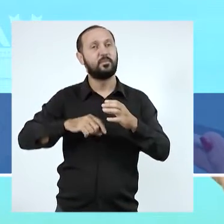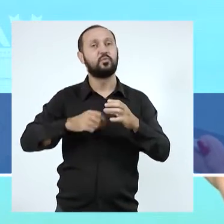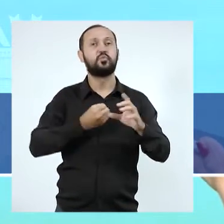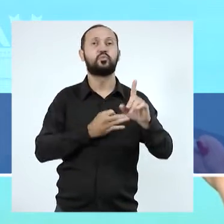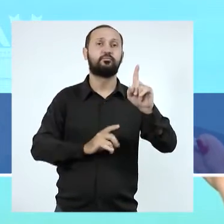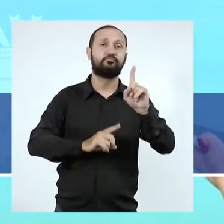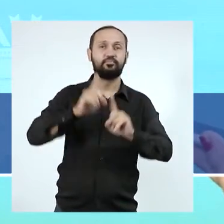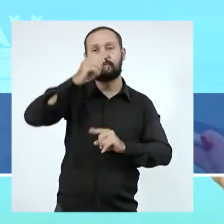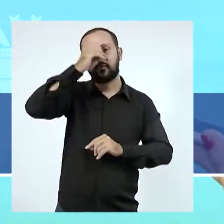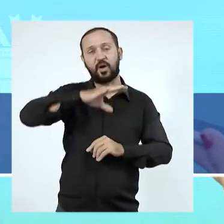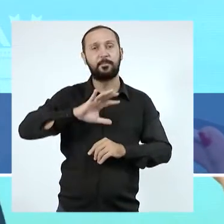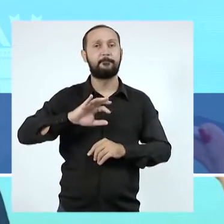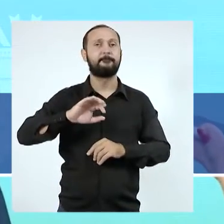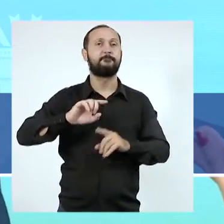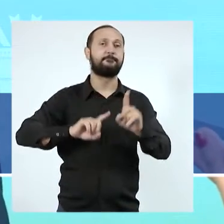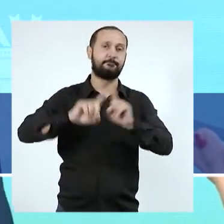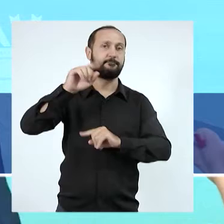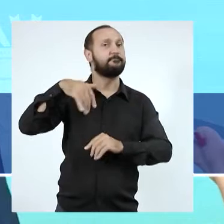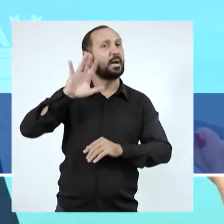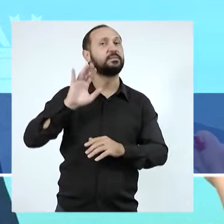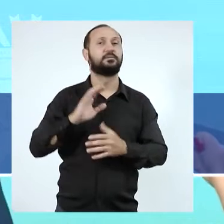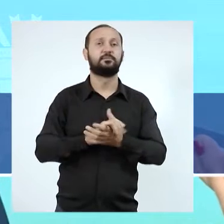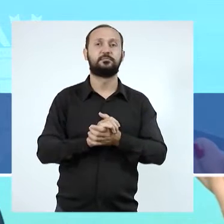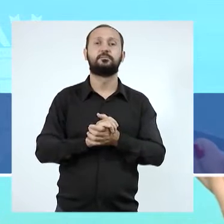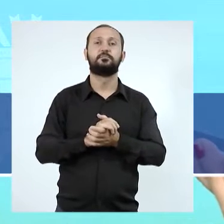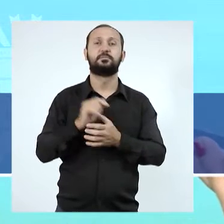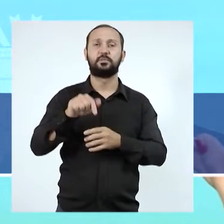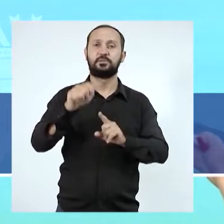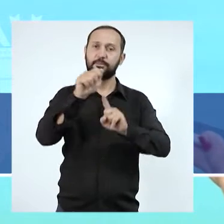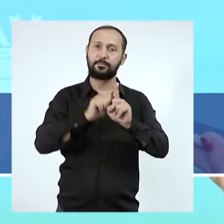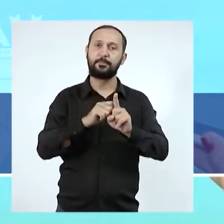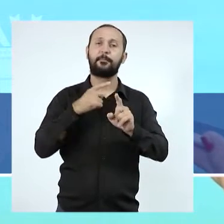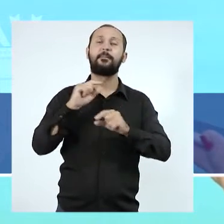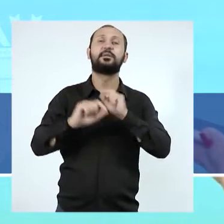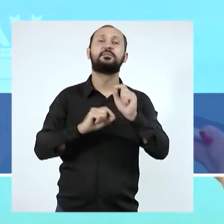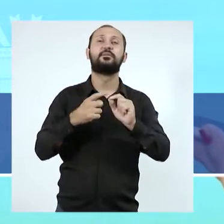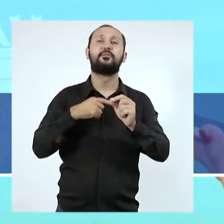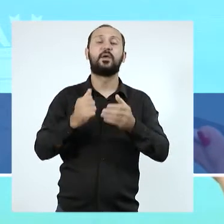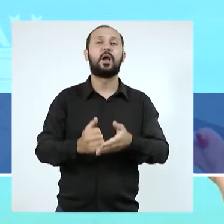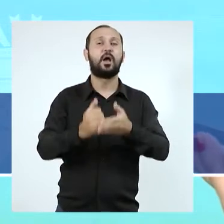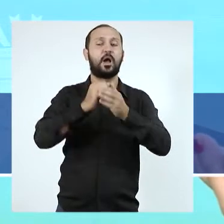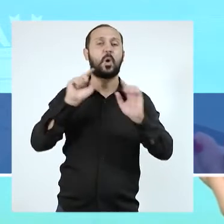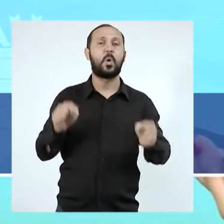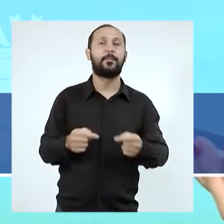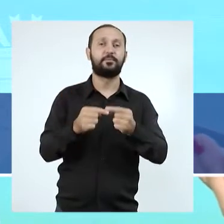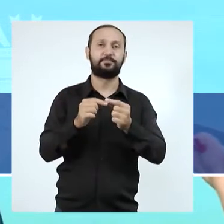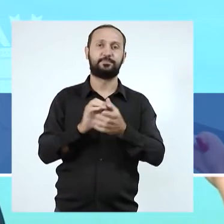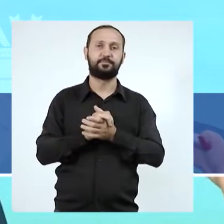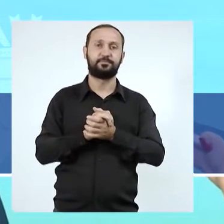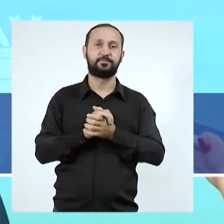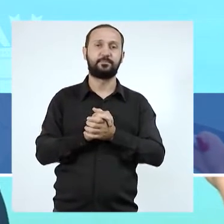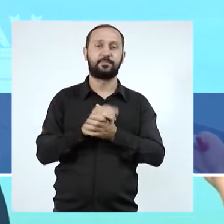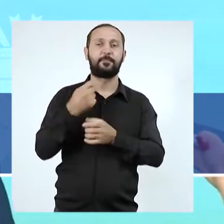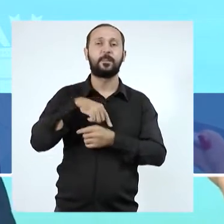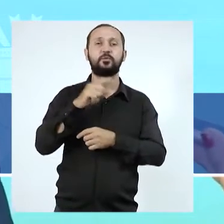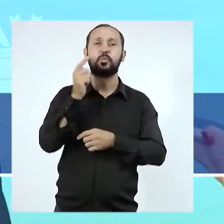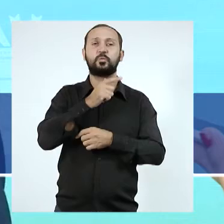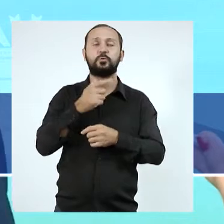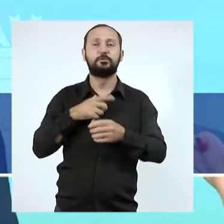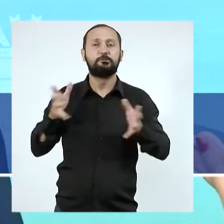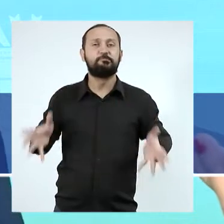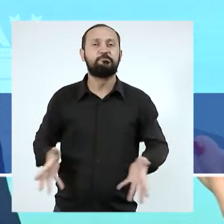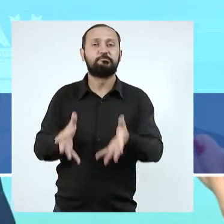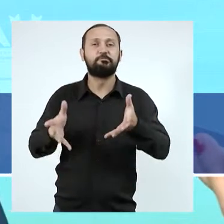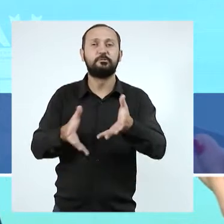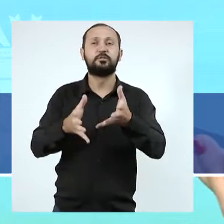parte, os abusos eles tendem a aumentar. Então essa ação nesse mês, ela vem assim a